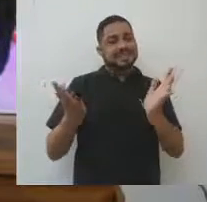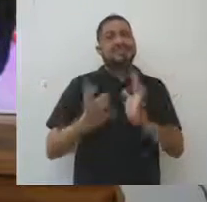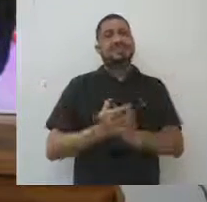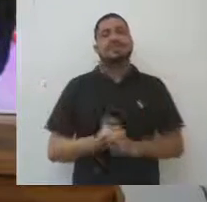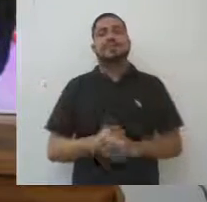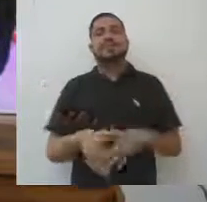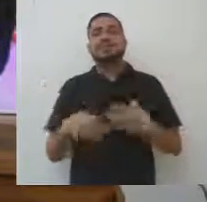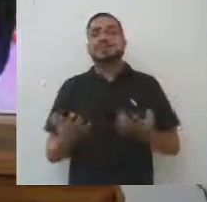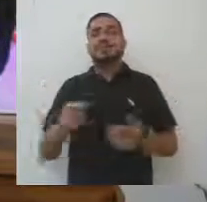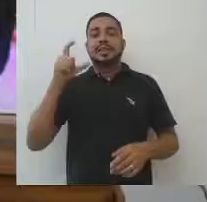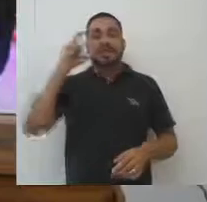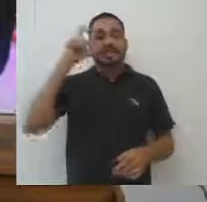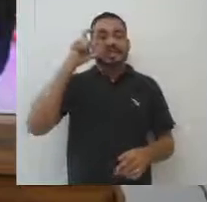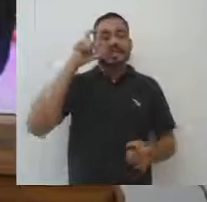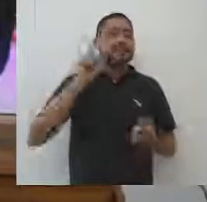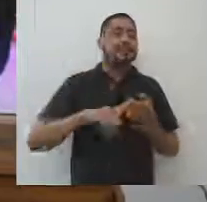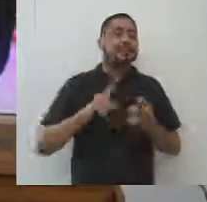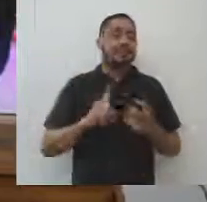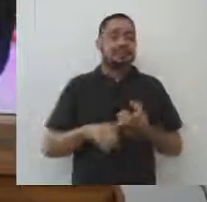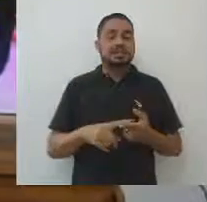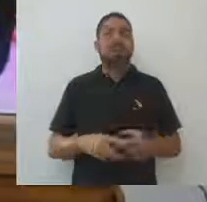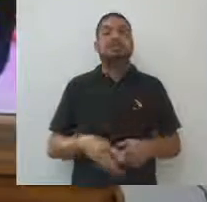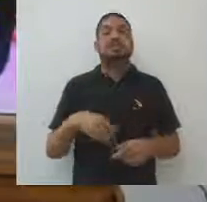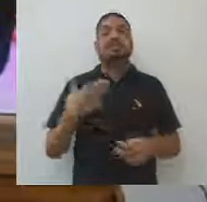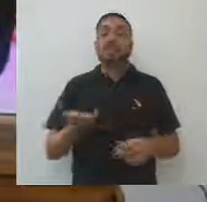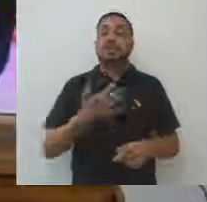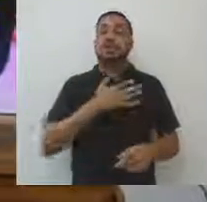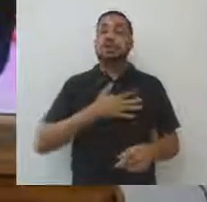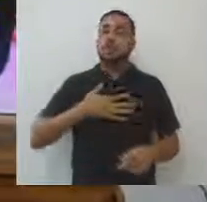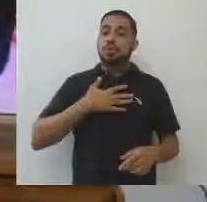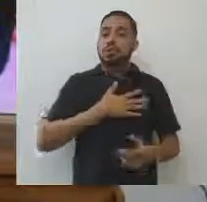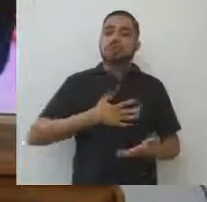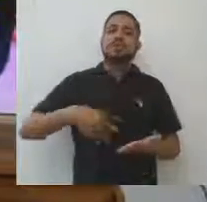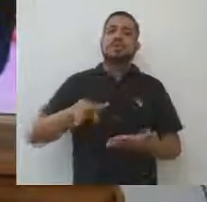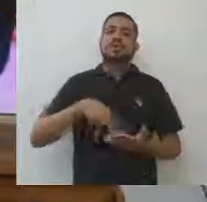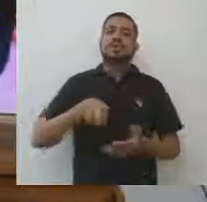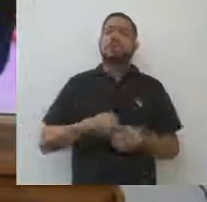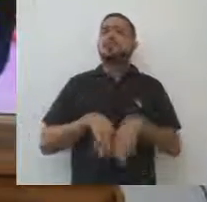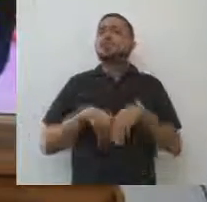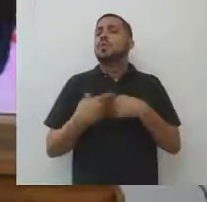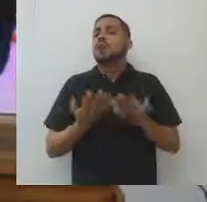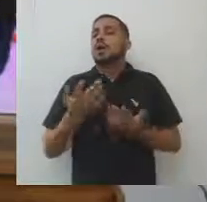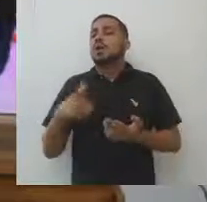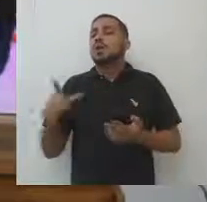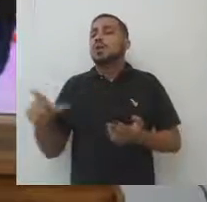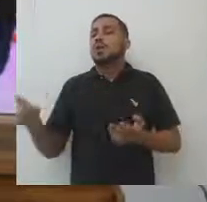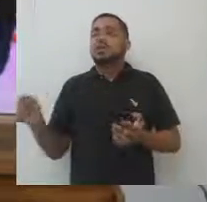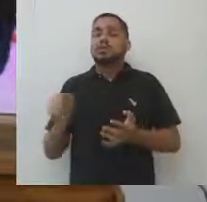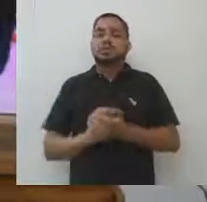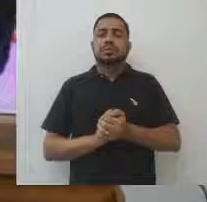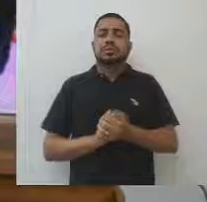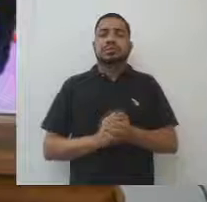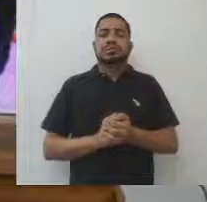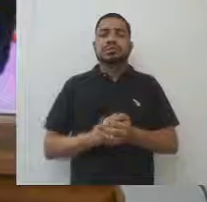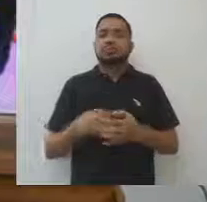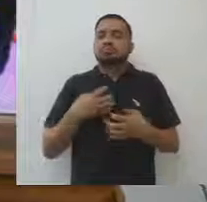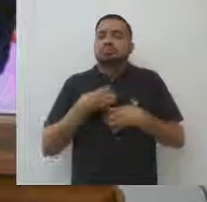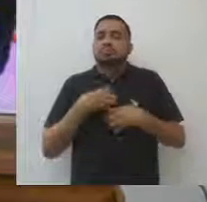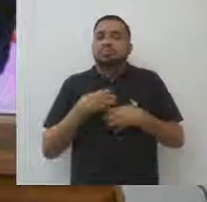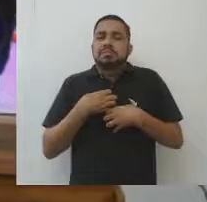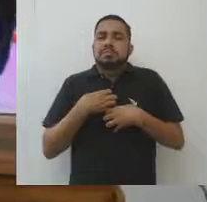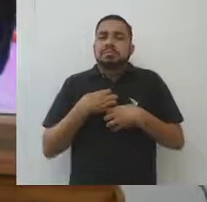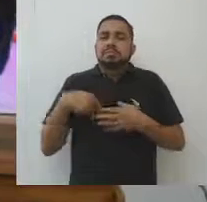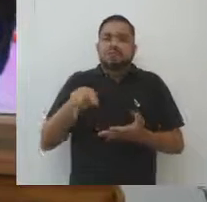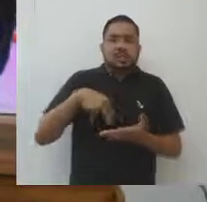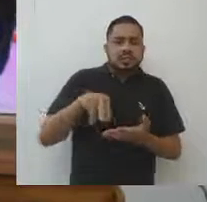Então, é interessante também, gente, para vocês que gostam de dançar, quais seriam os outros ritmos de dança que a gente pode trazer